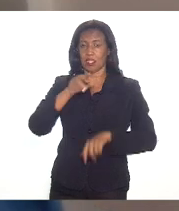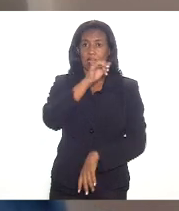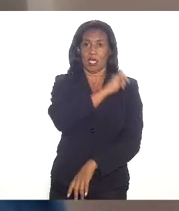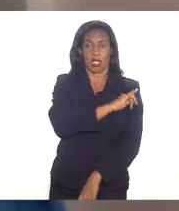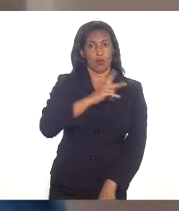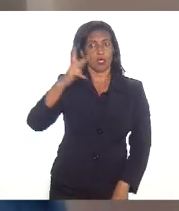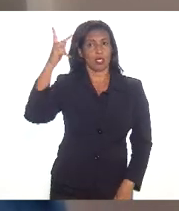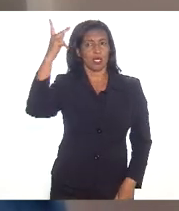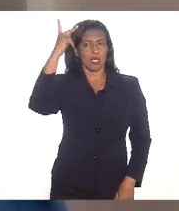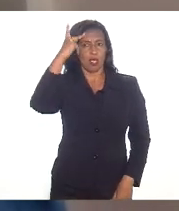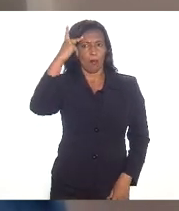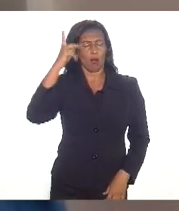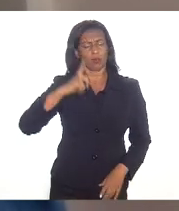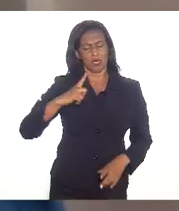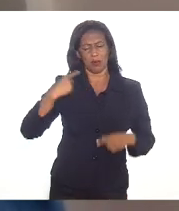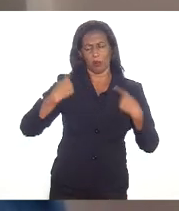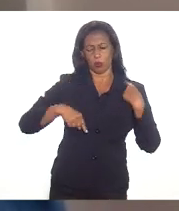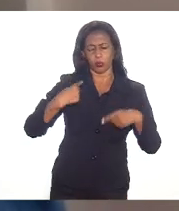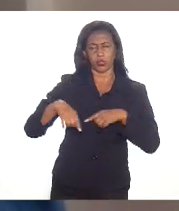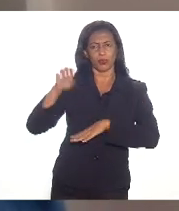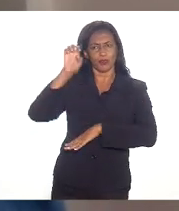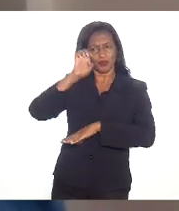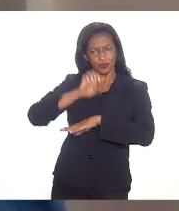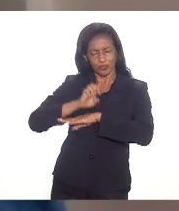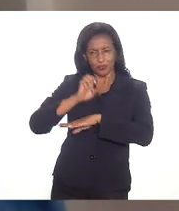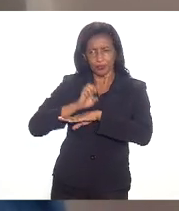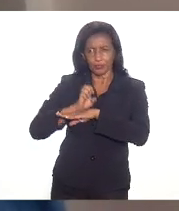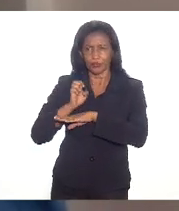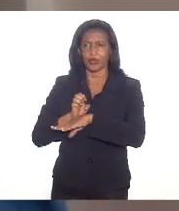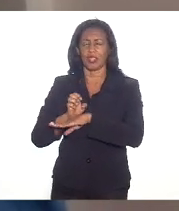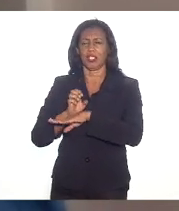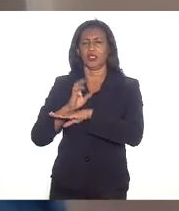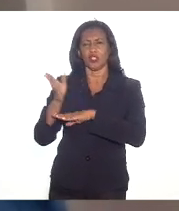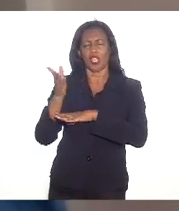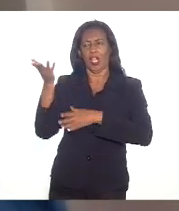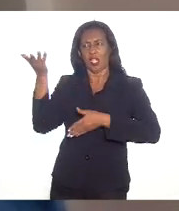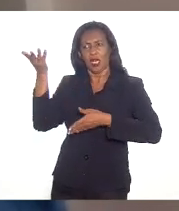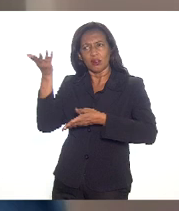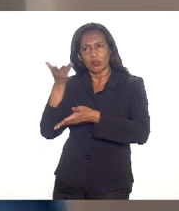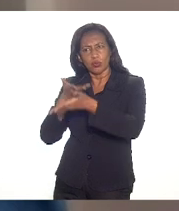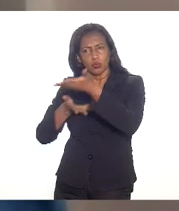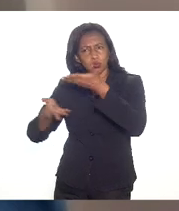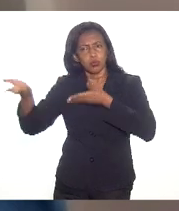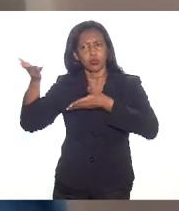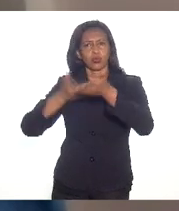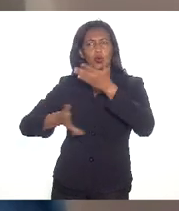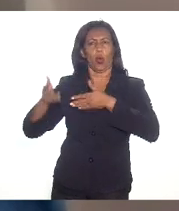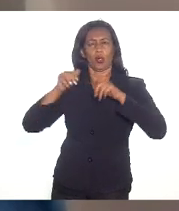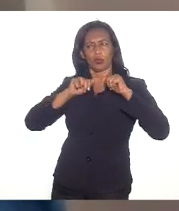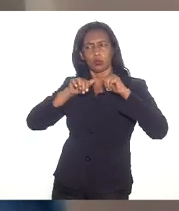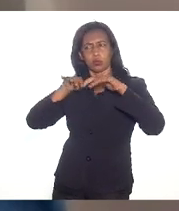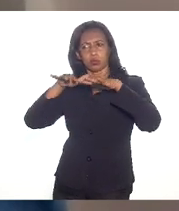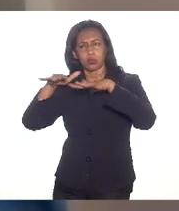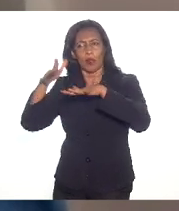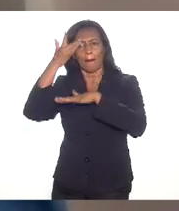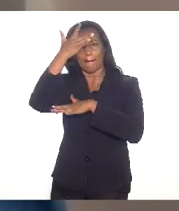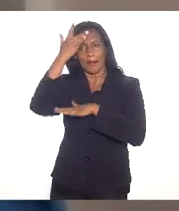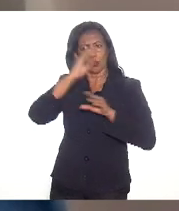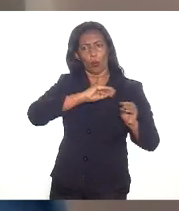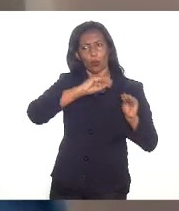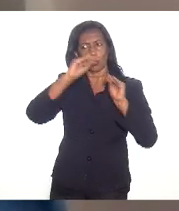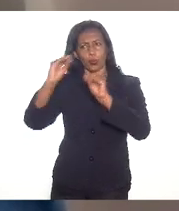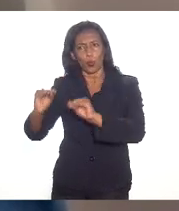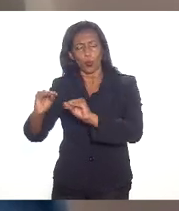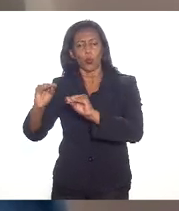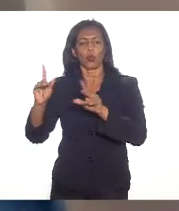tiveram política estadual, né, fizeram a política de atração de imigrantes, as universidades de São Paulo são estaduais,